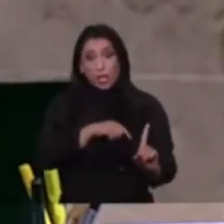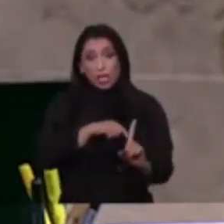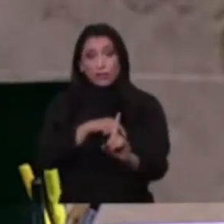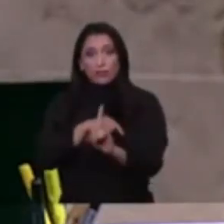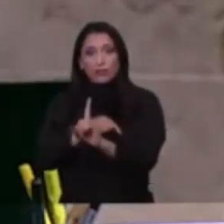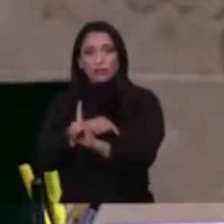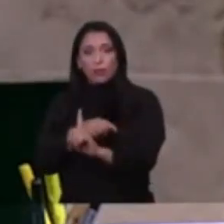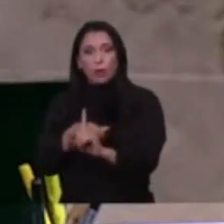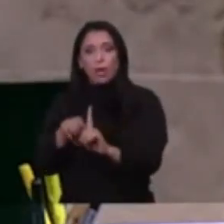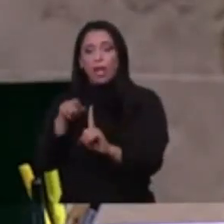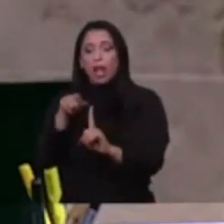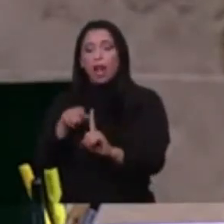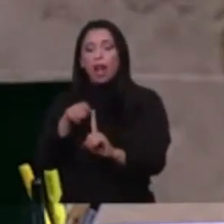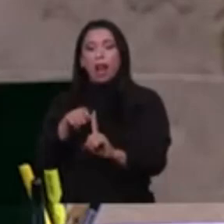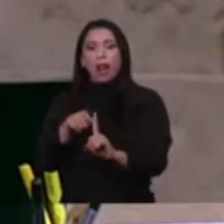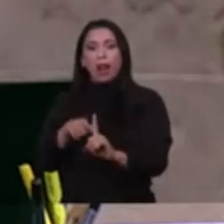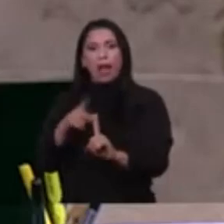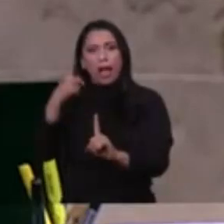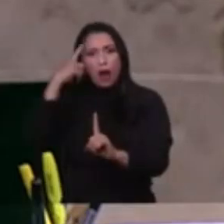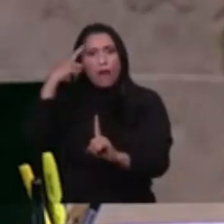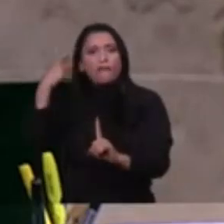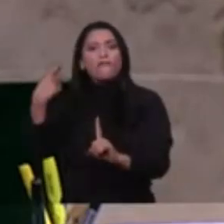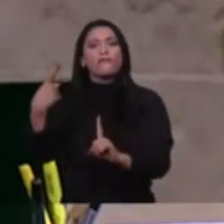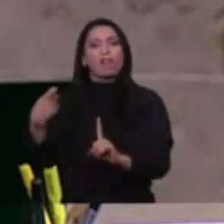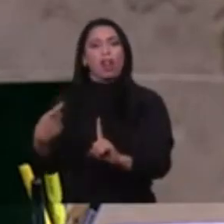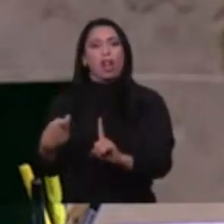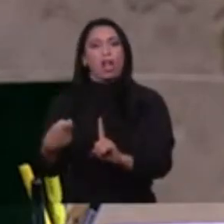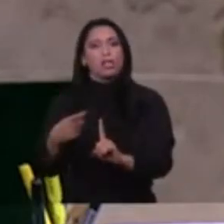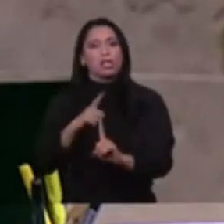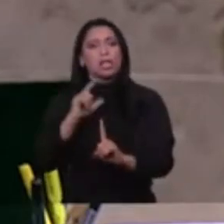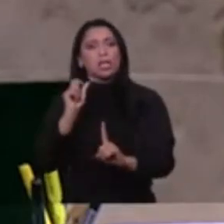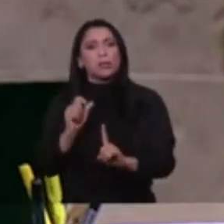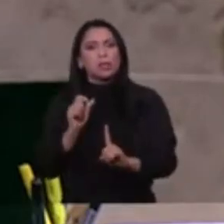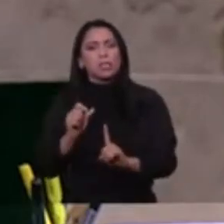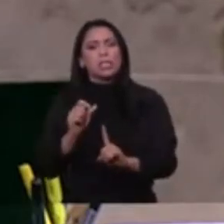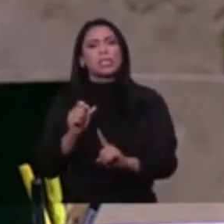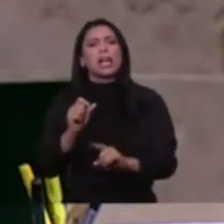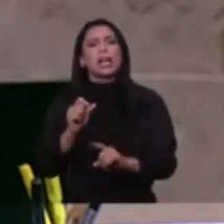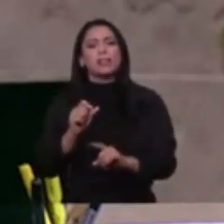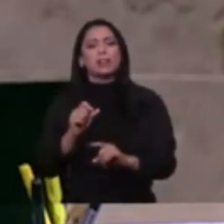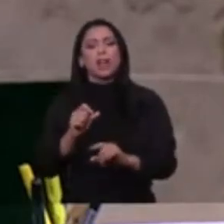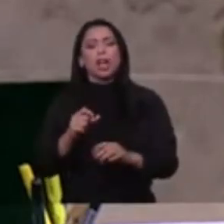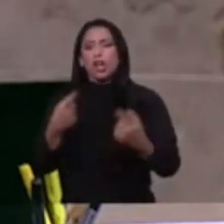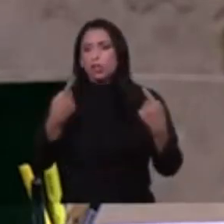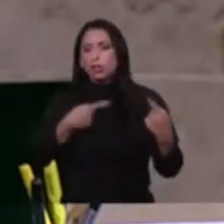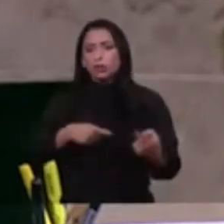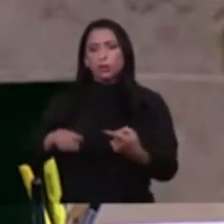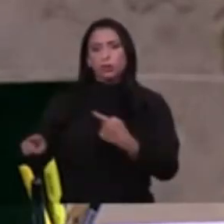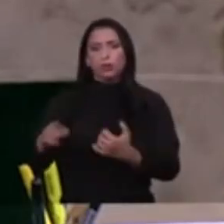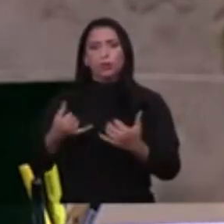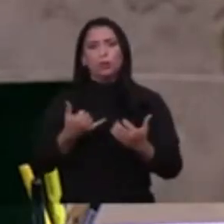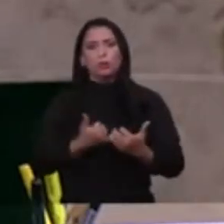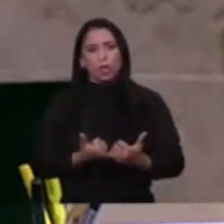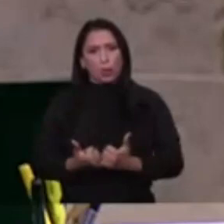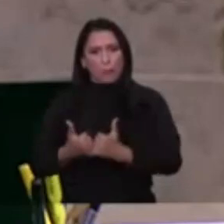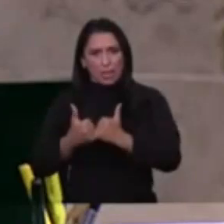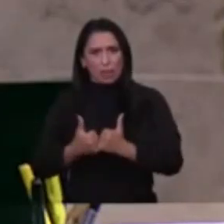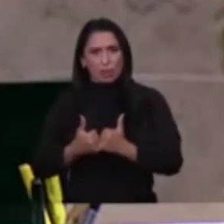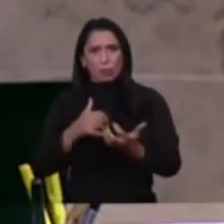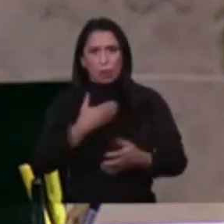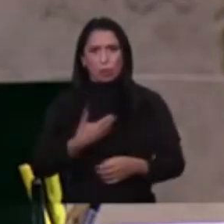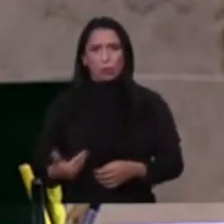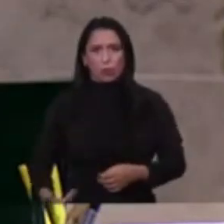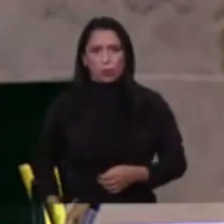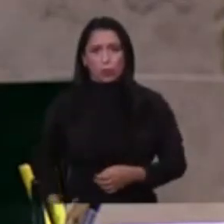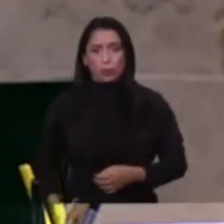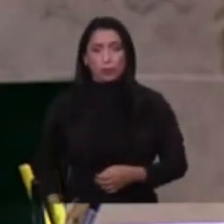de prognosticável violência e de perspectiva concreta de lesão ao patrimônio público. Preparado para